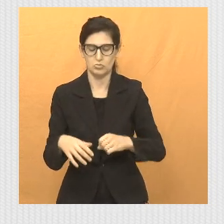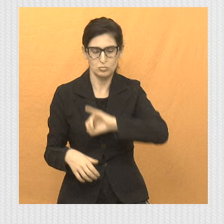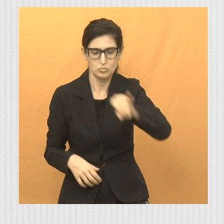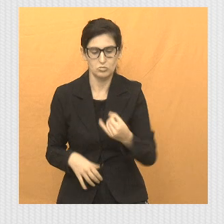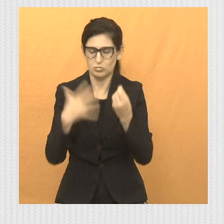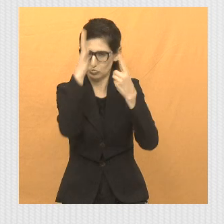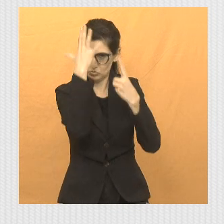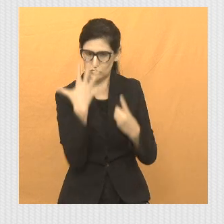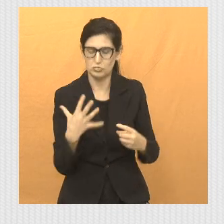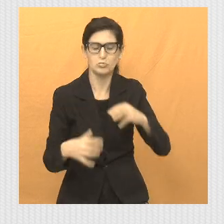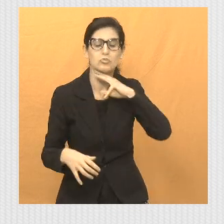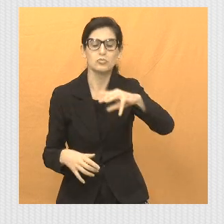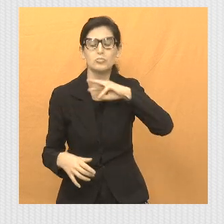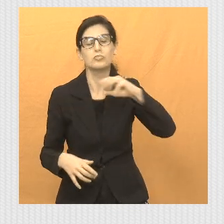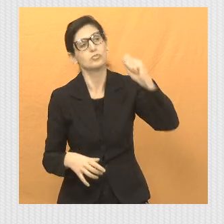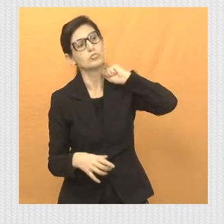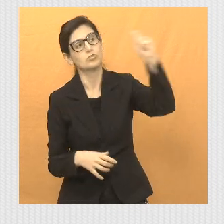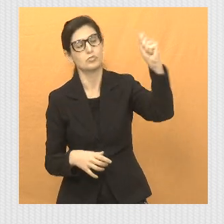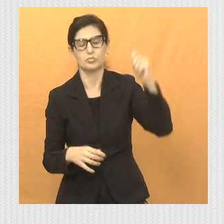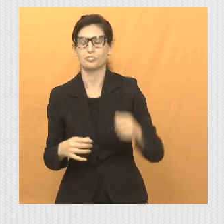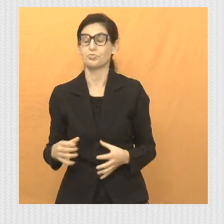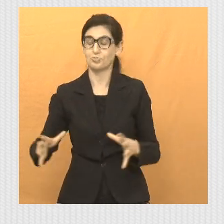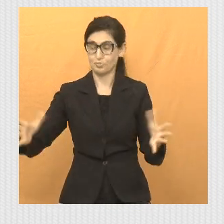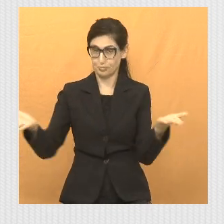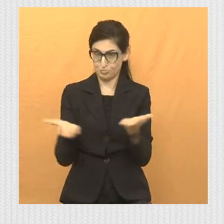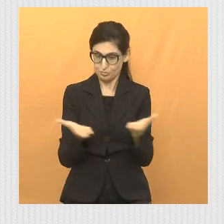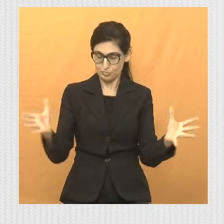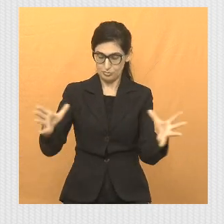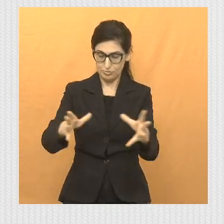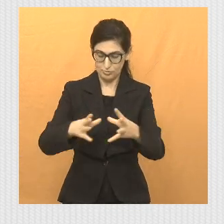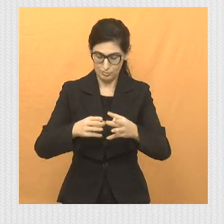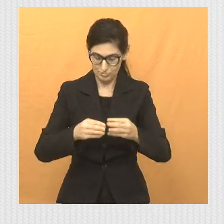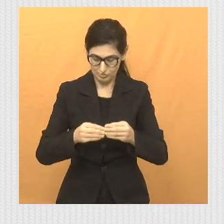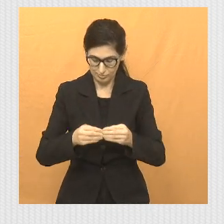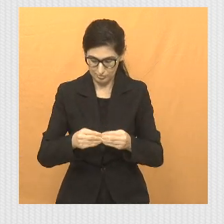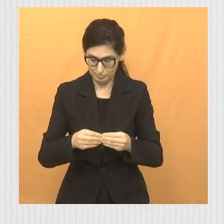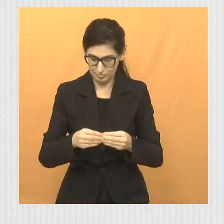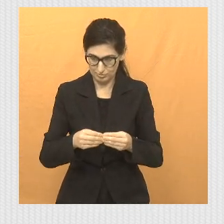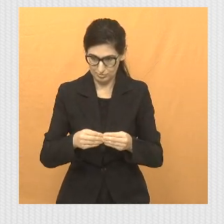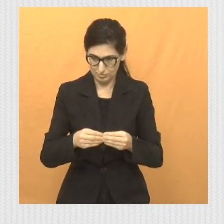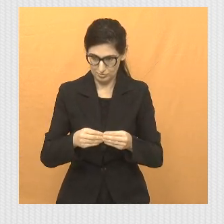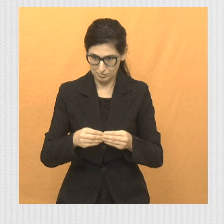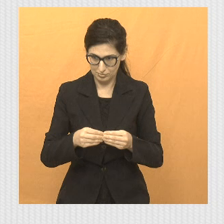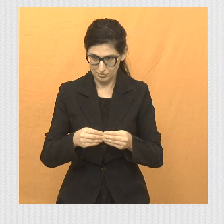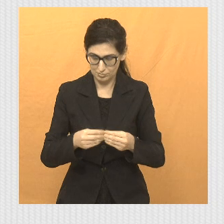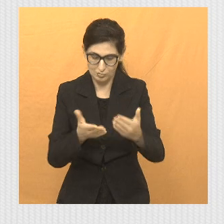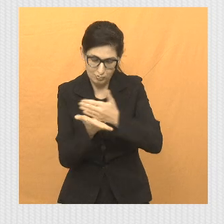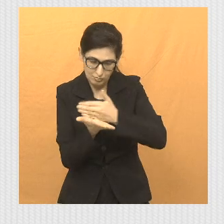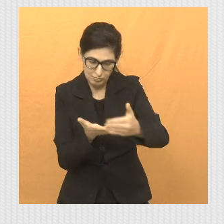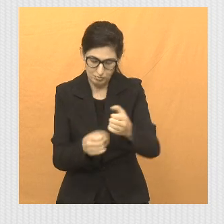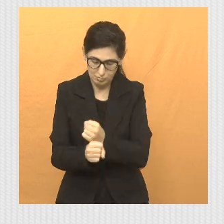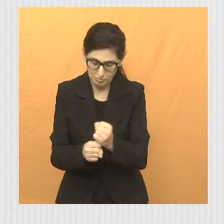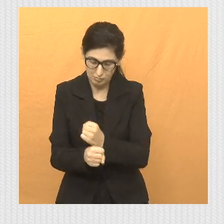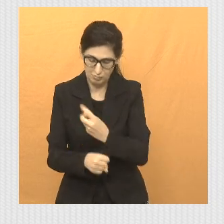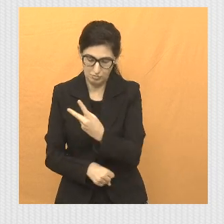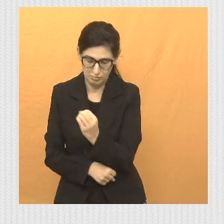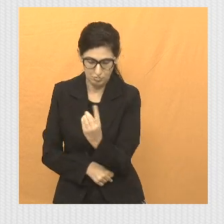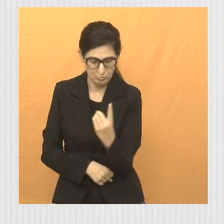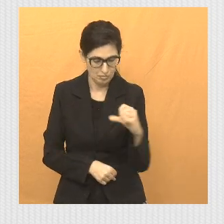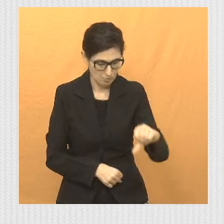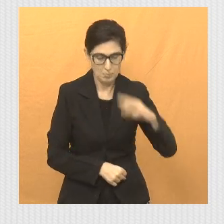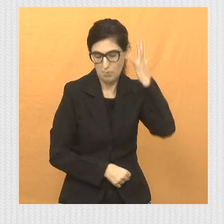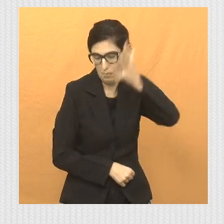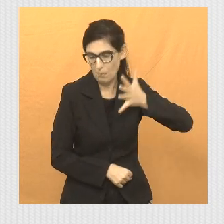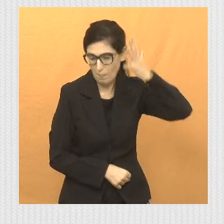Um breve resumo do momento que tivemos no início desse ano, das